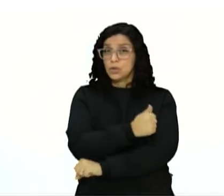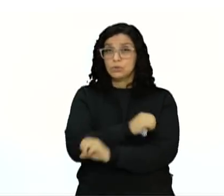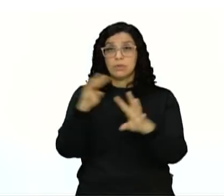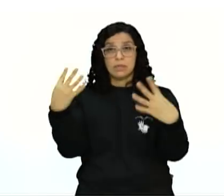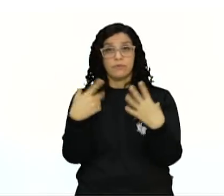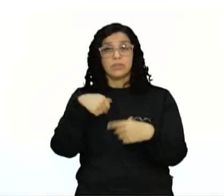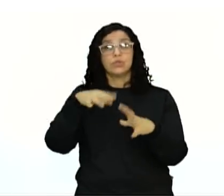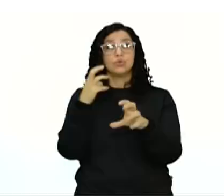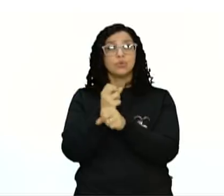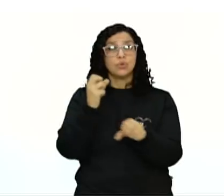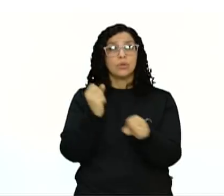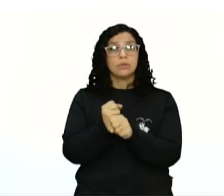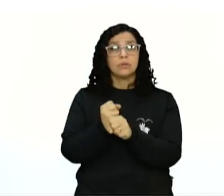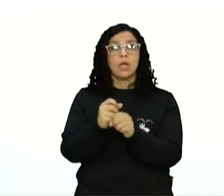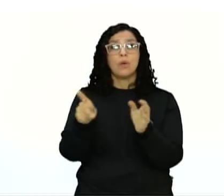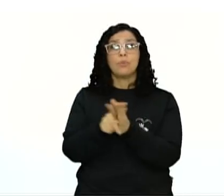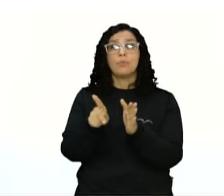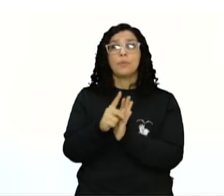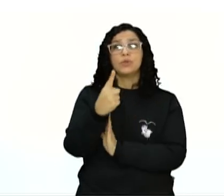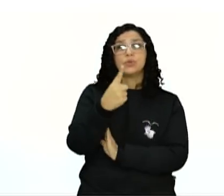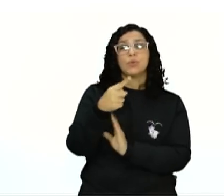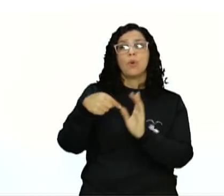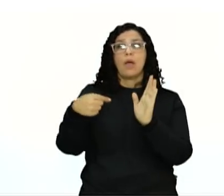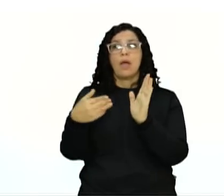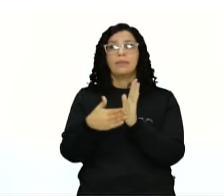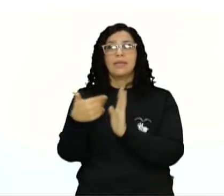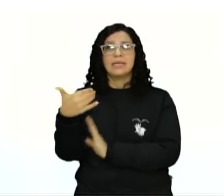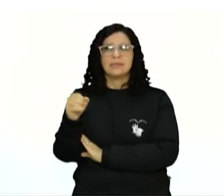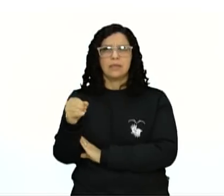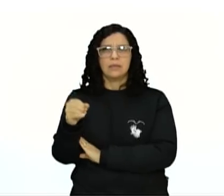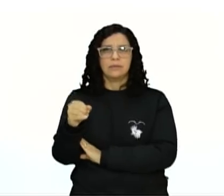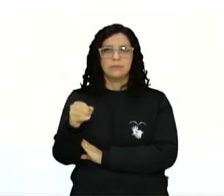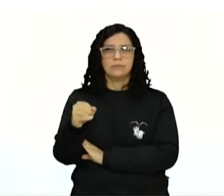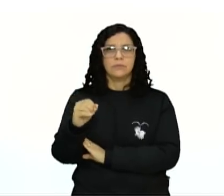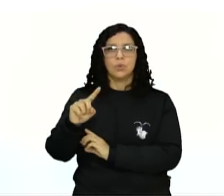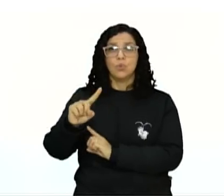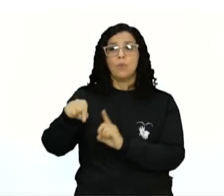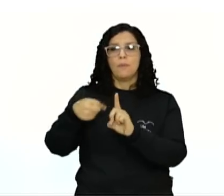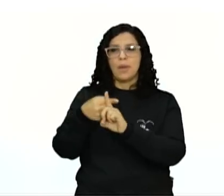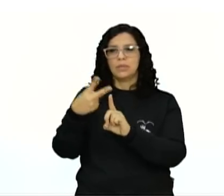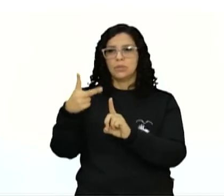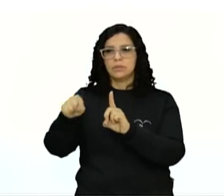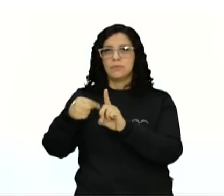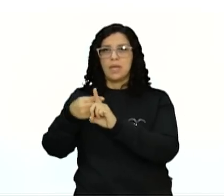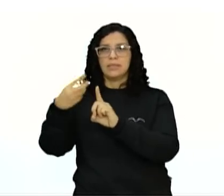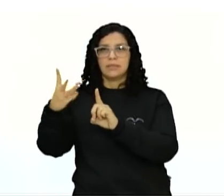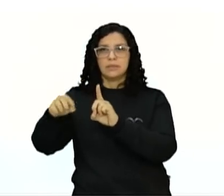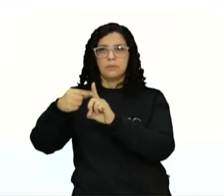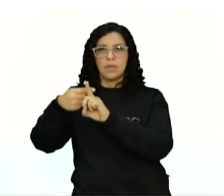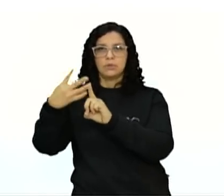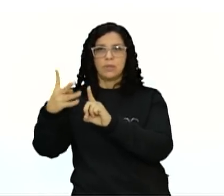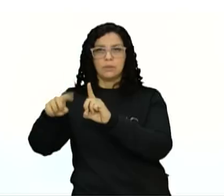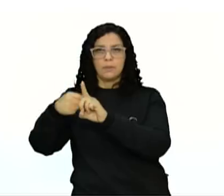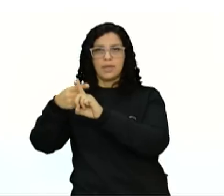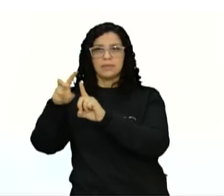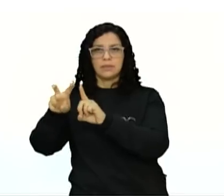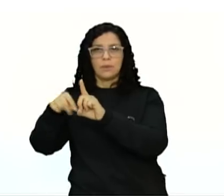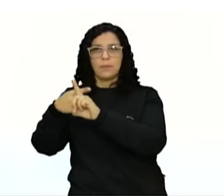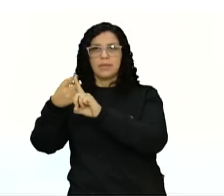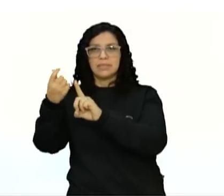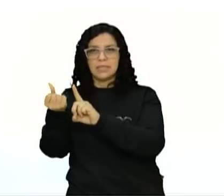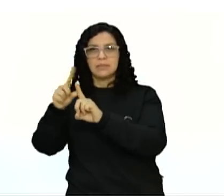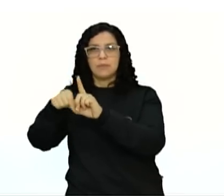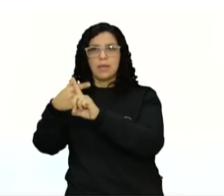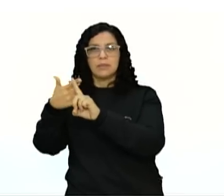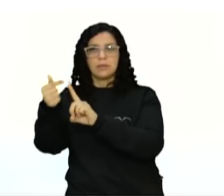a soma de 1 a 100. Como assim soma de 1 a 100? 1 mais 2, mais 3, mais 4, mais 5, mais